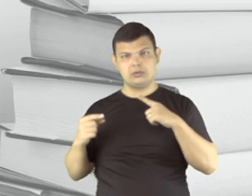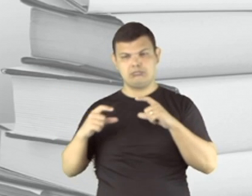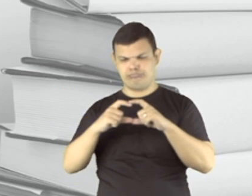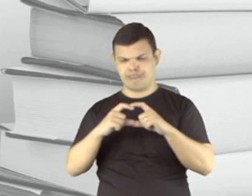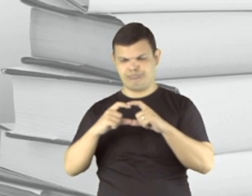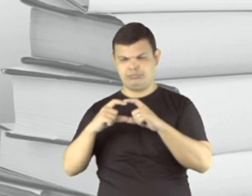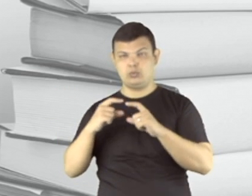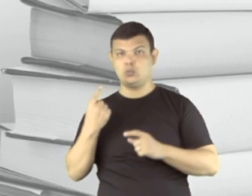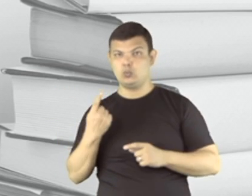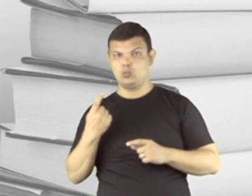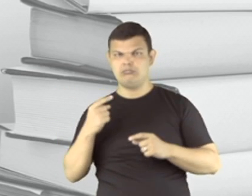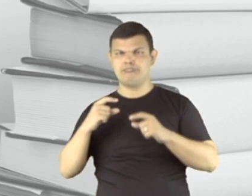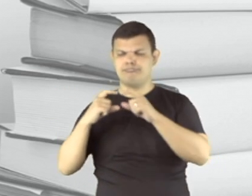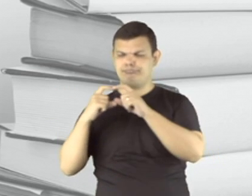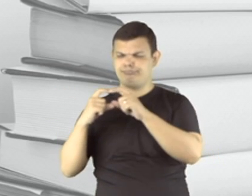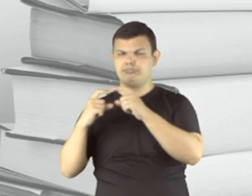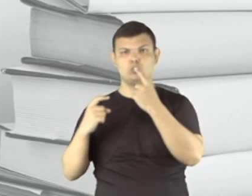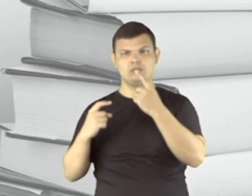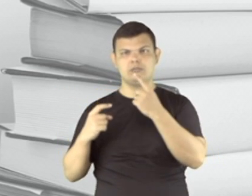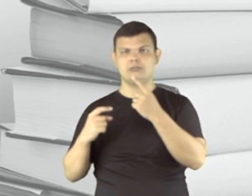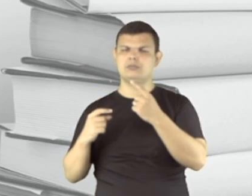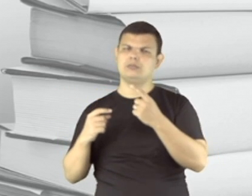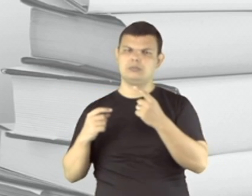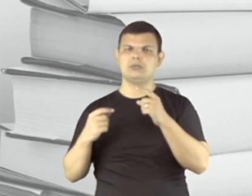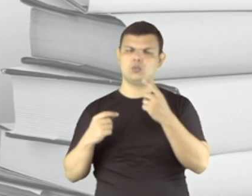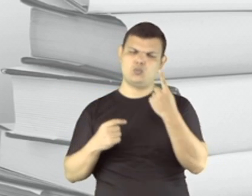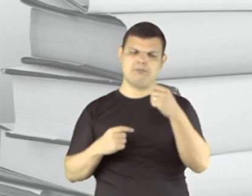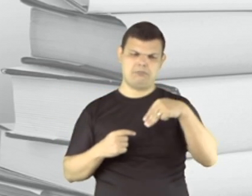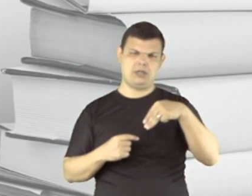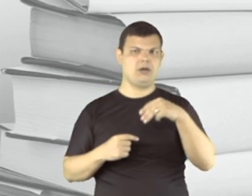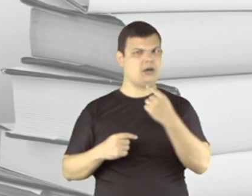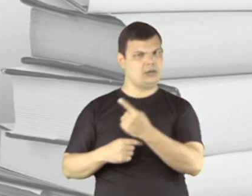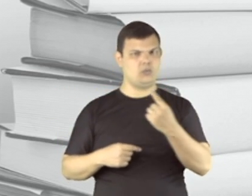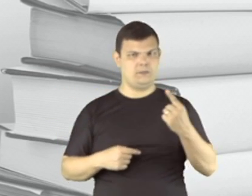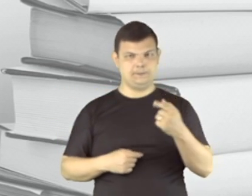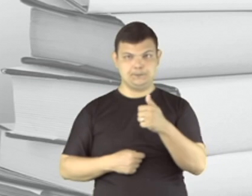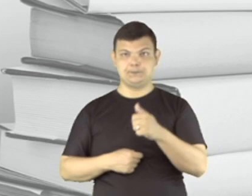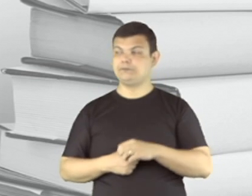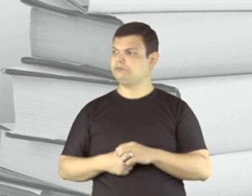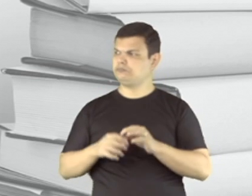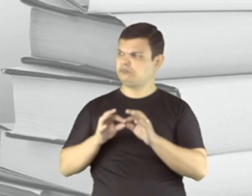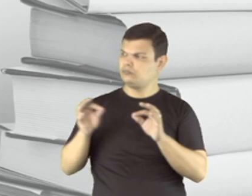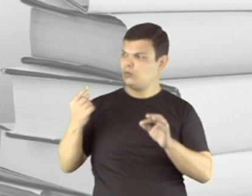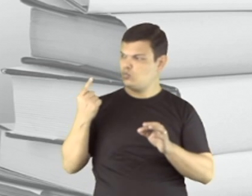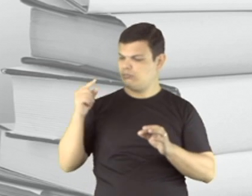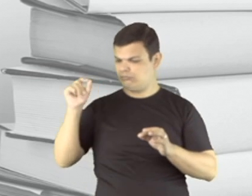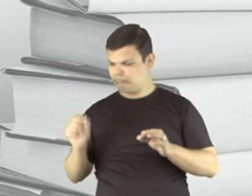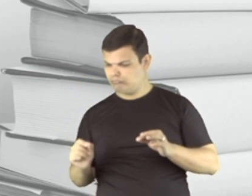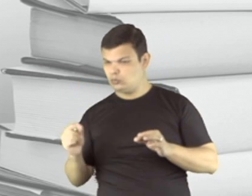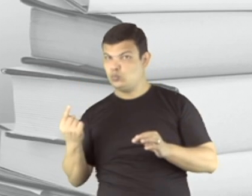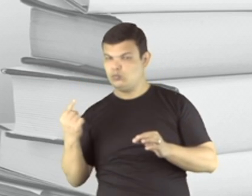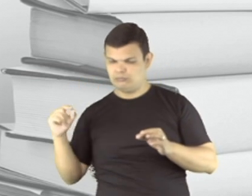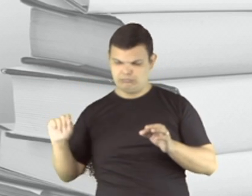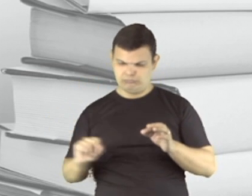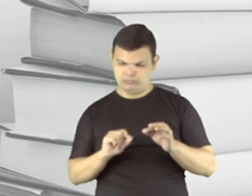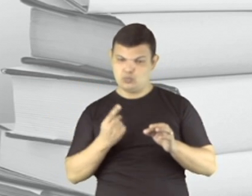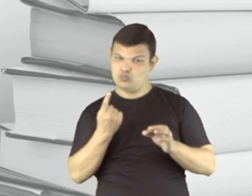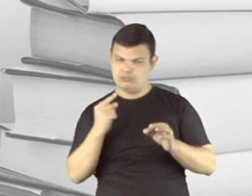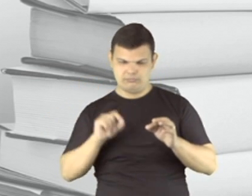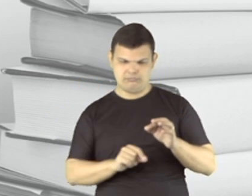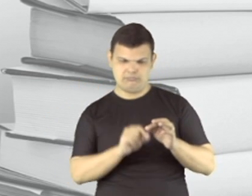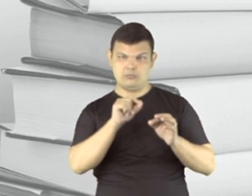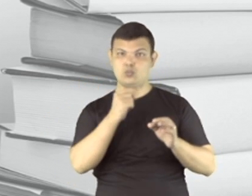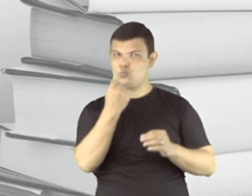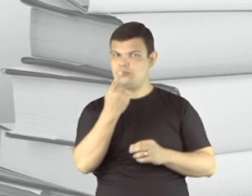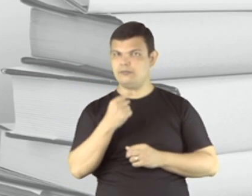medida, considerando também aqui a medida de 1 metro de cada lado. 1 metro assim, 1 metro assim, 1 metro medindo aqui e 1